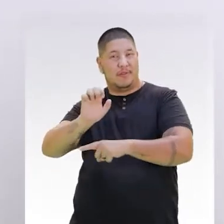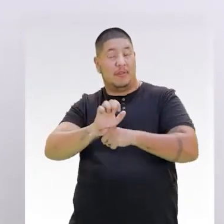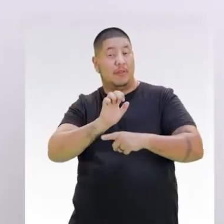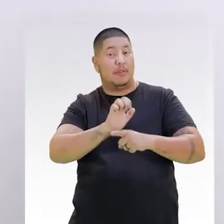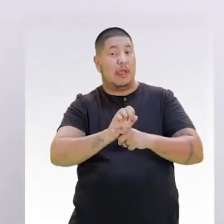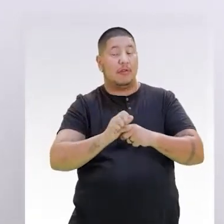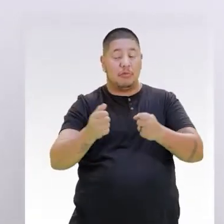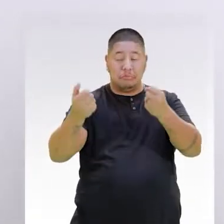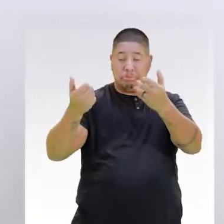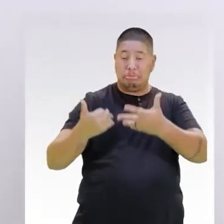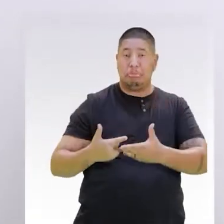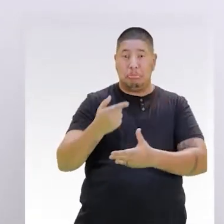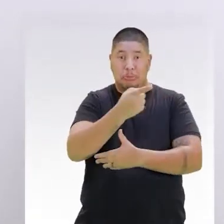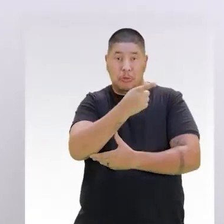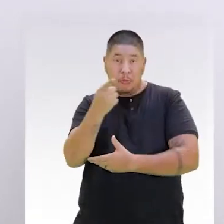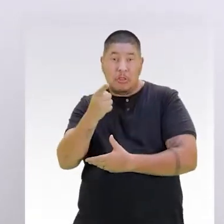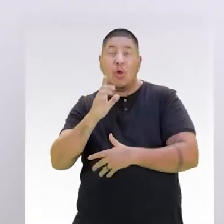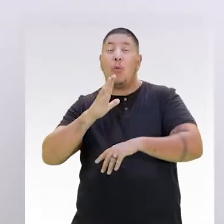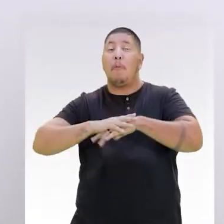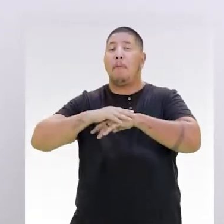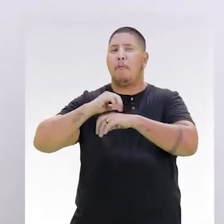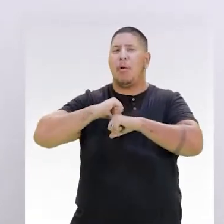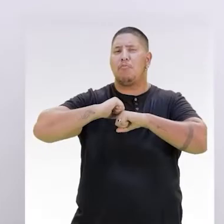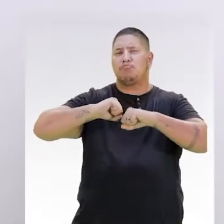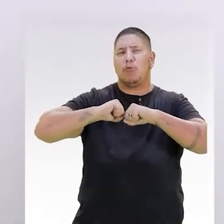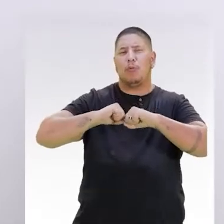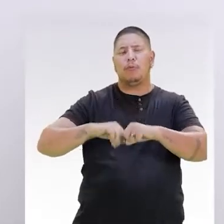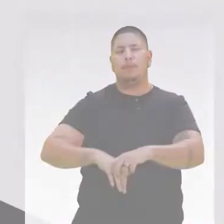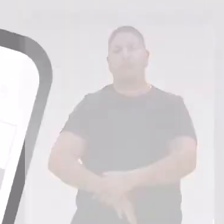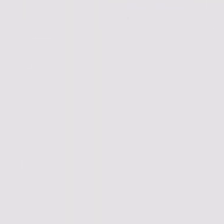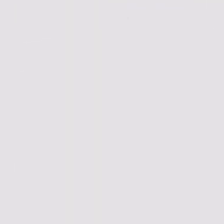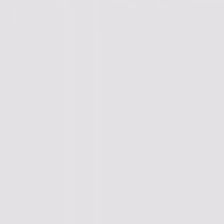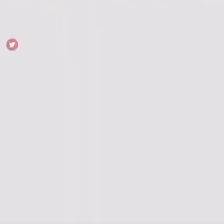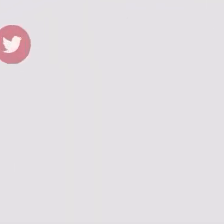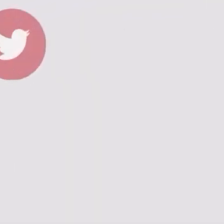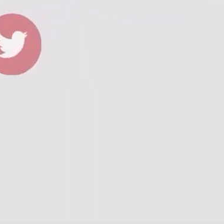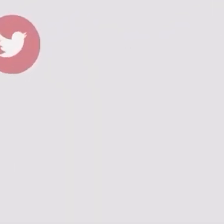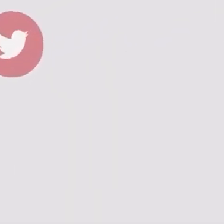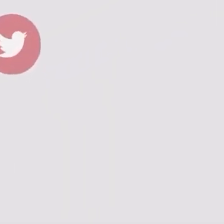para virem contar para vocês o que mais bombou nas redes.